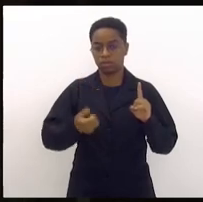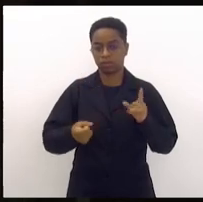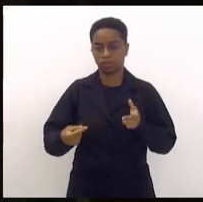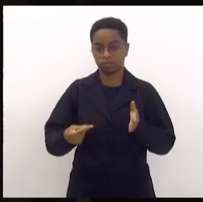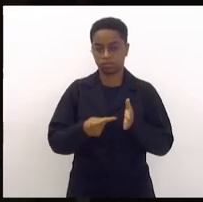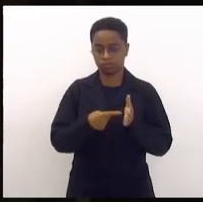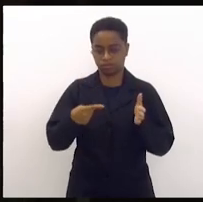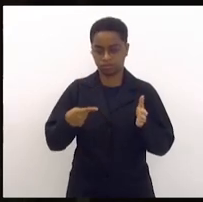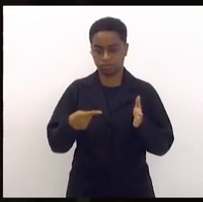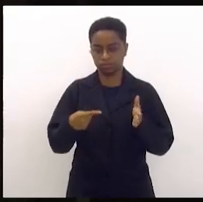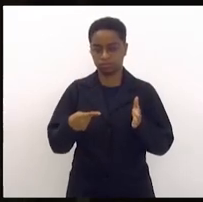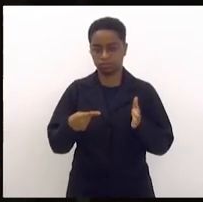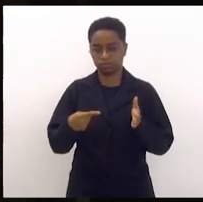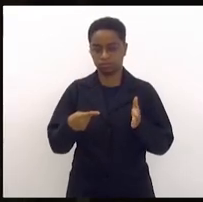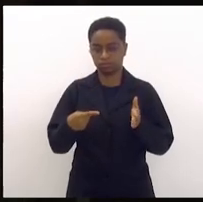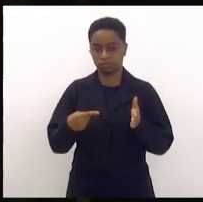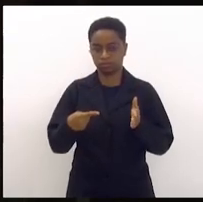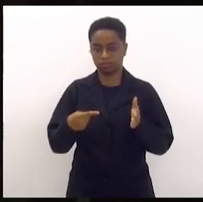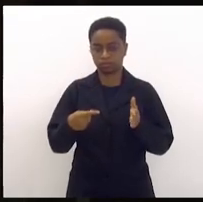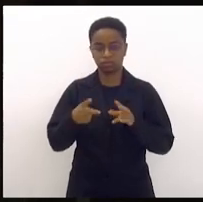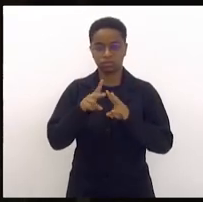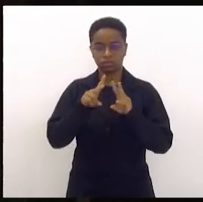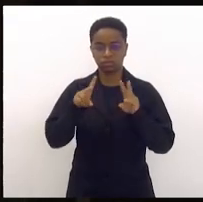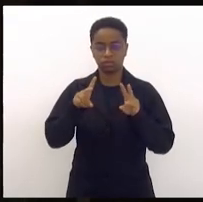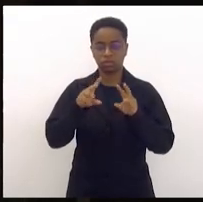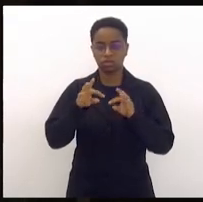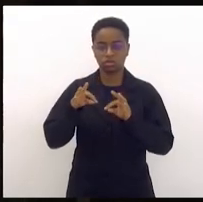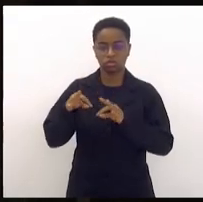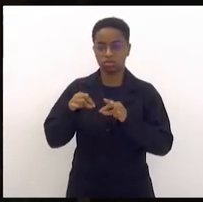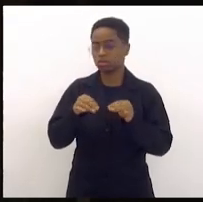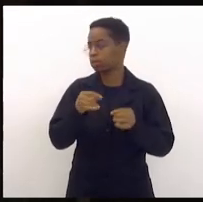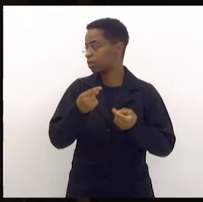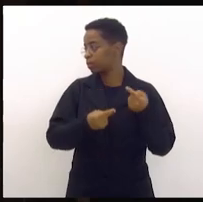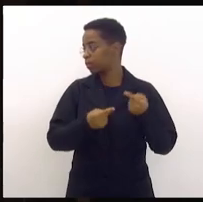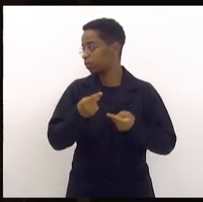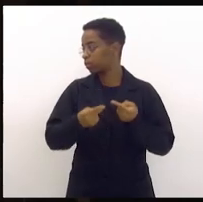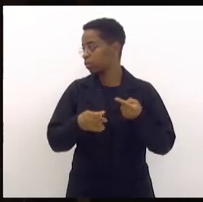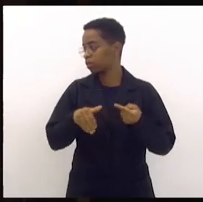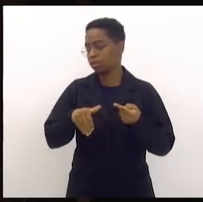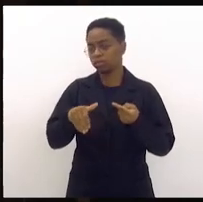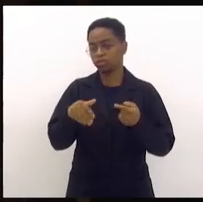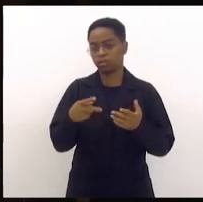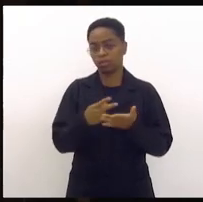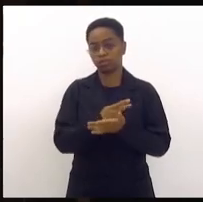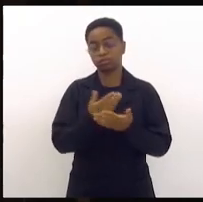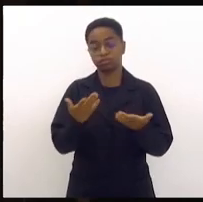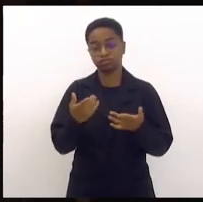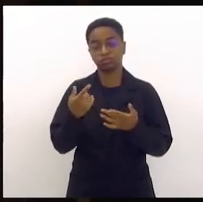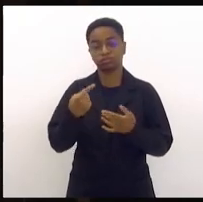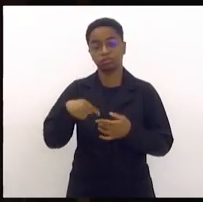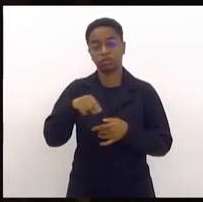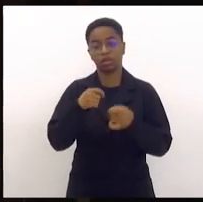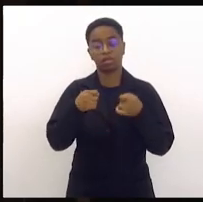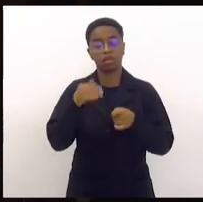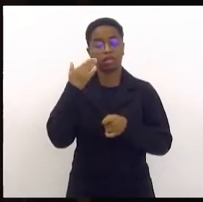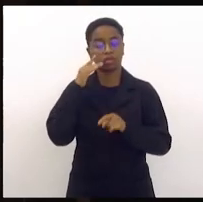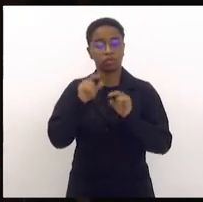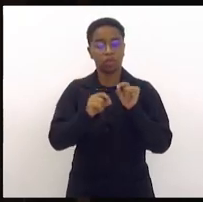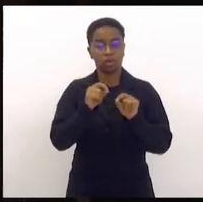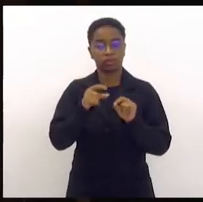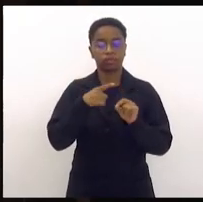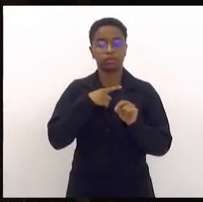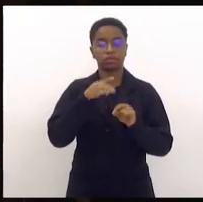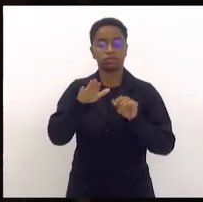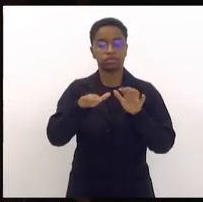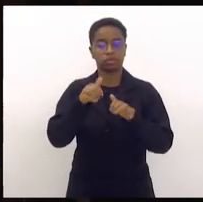denúncia de todo o trâmite que ia acontecer. Para vocês entenderem, teve um chamamento público